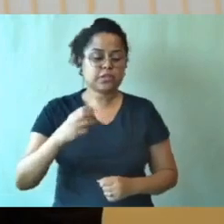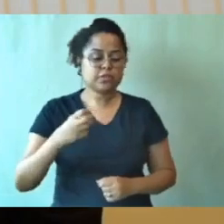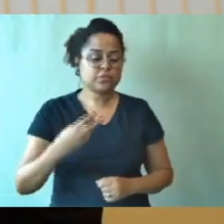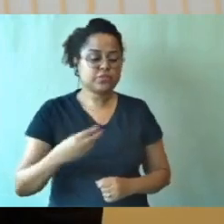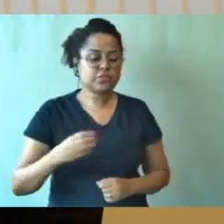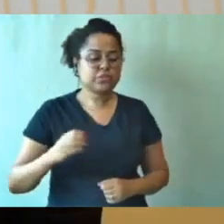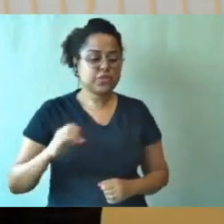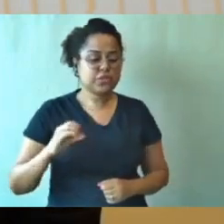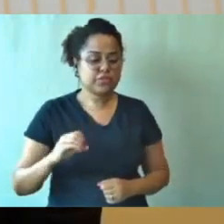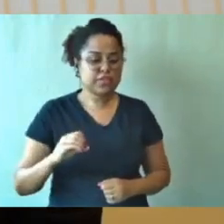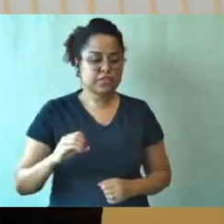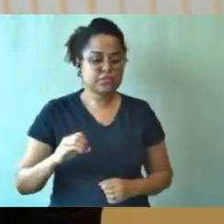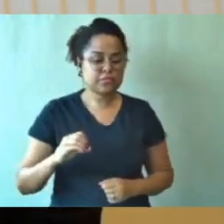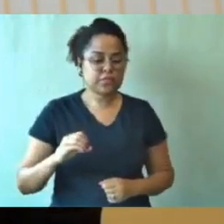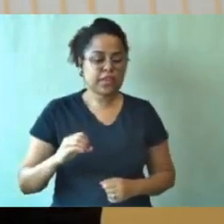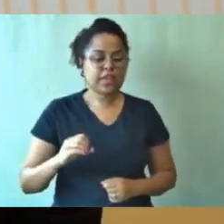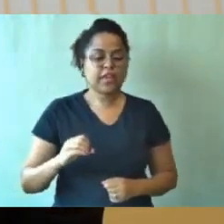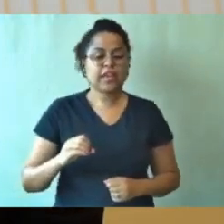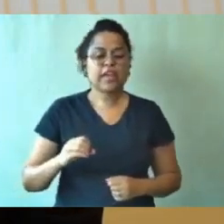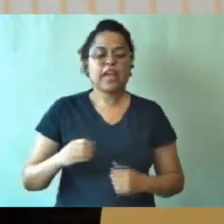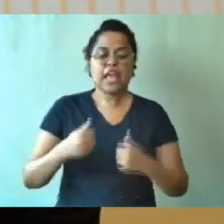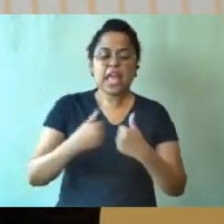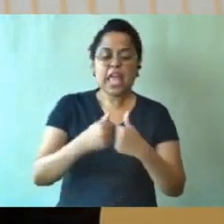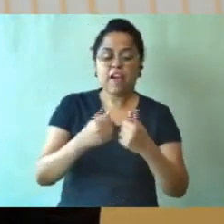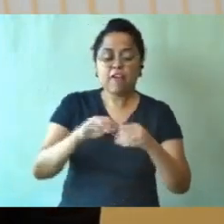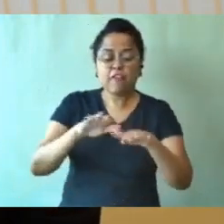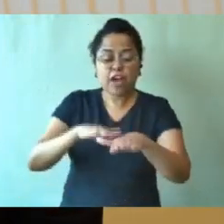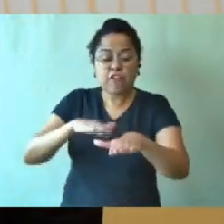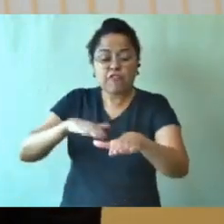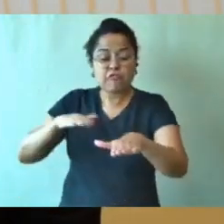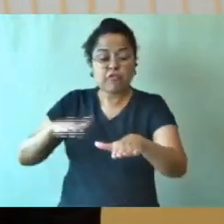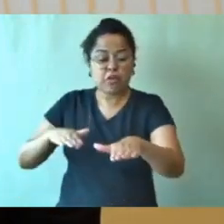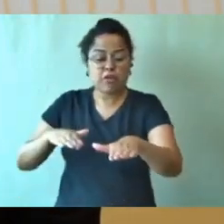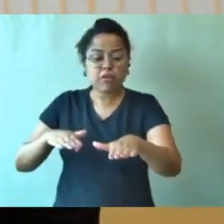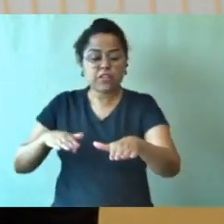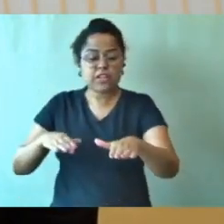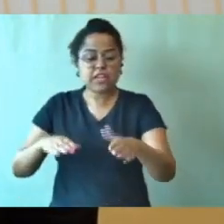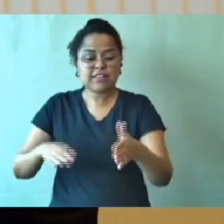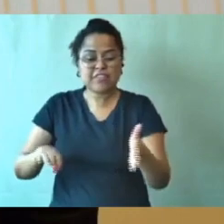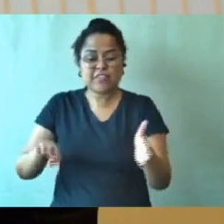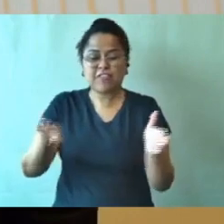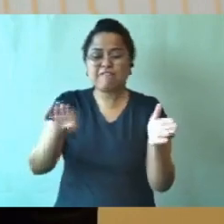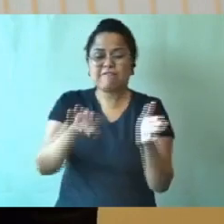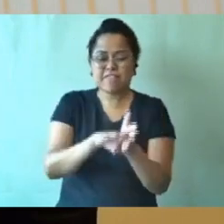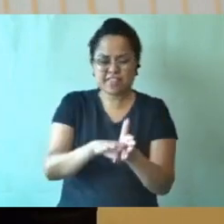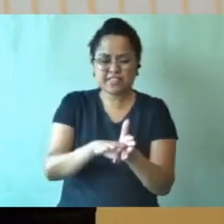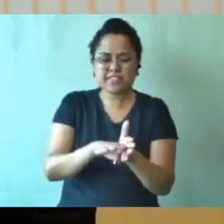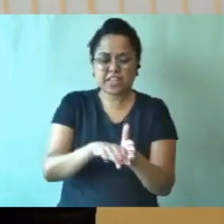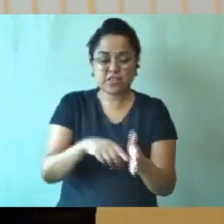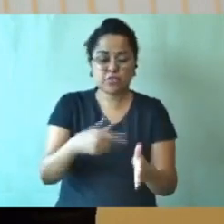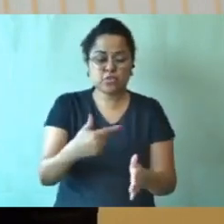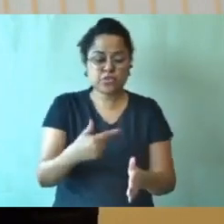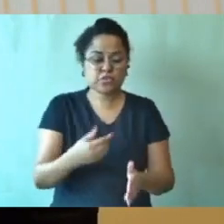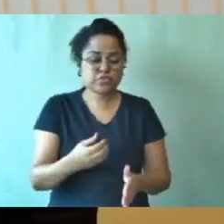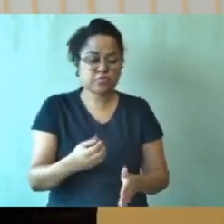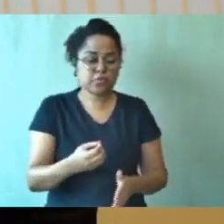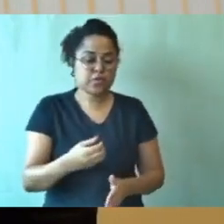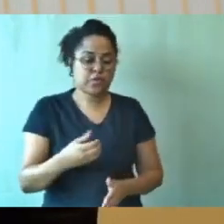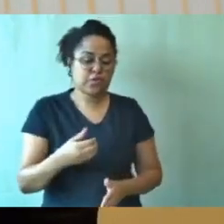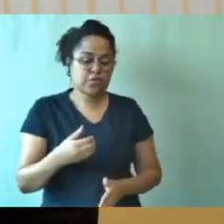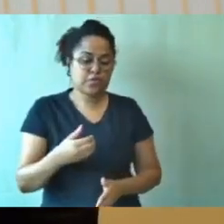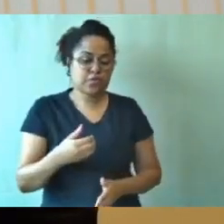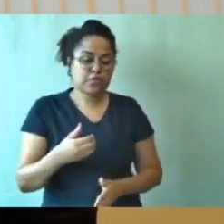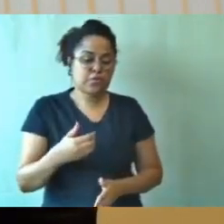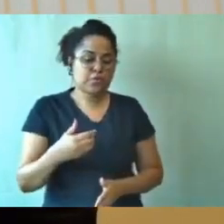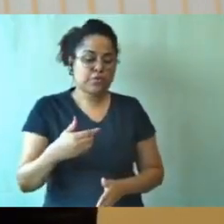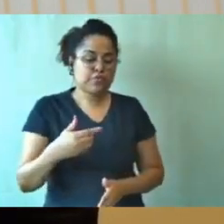que estava vencendo nesse ano e no ano passado. Tinha muitos veículos que estavam vencendo, em 2000, venceu até 31 de dezembro do